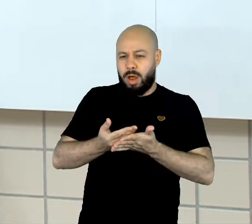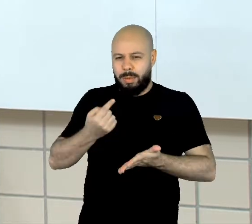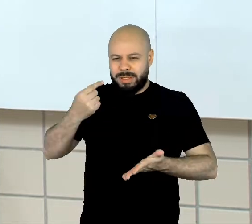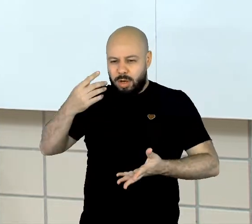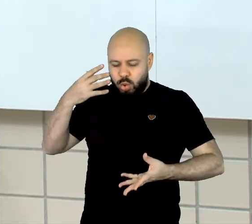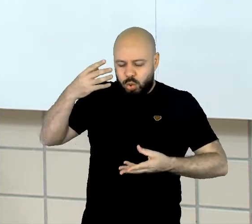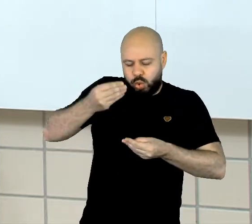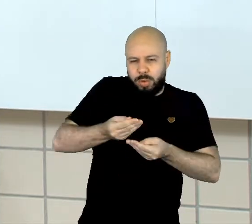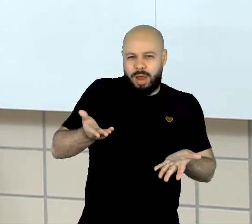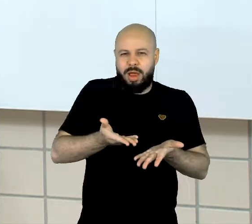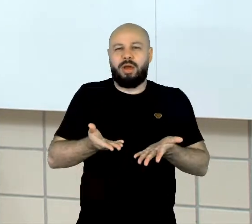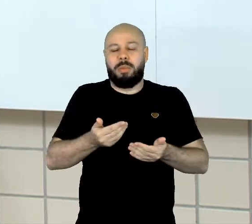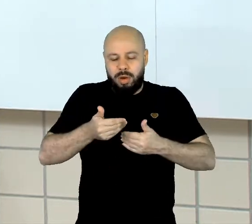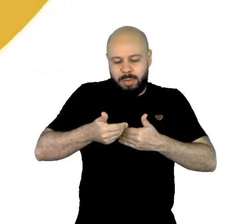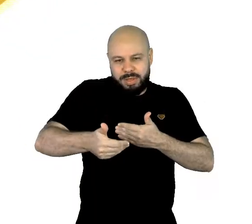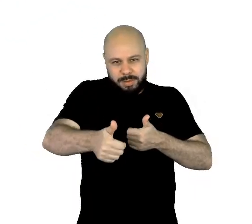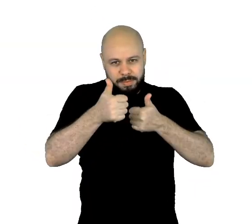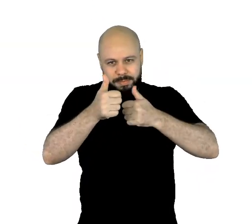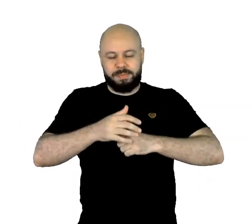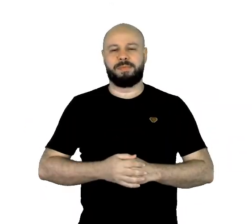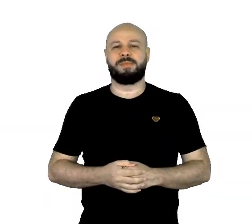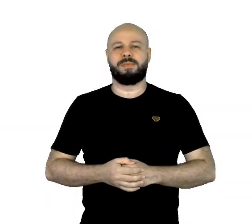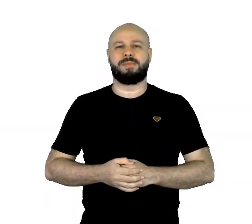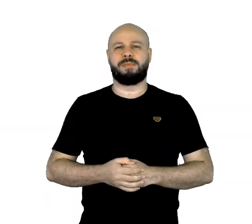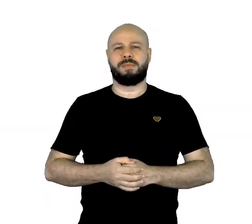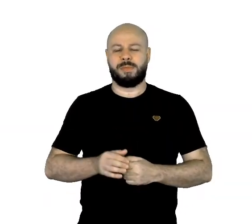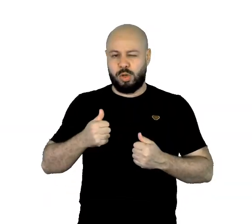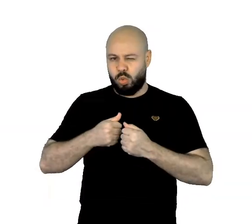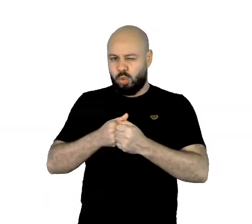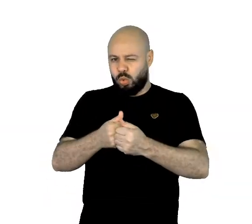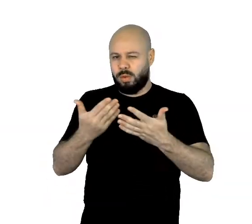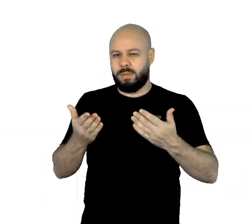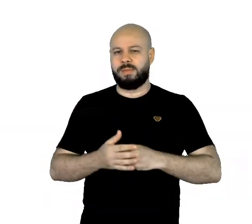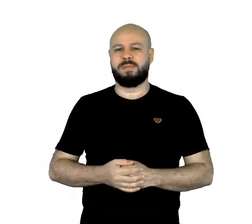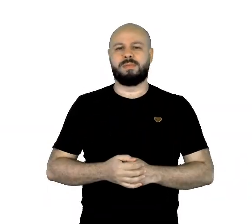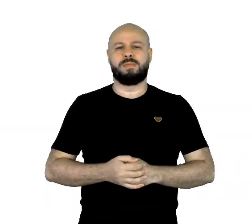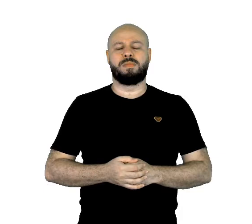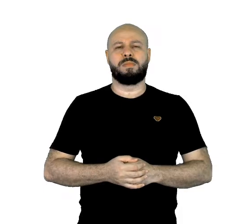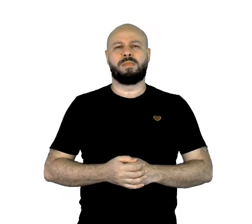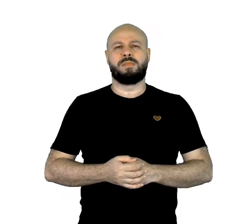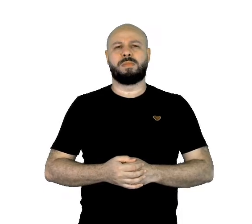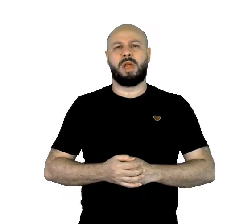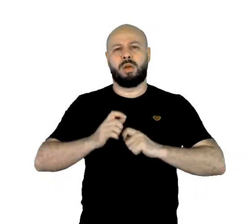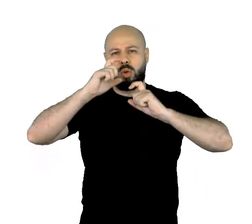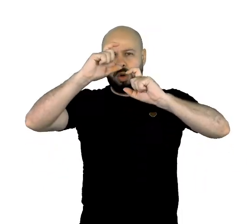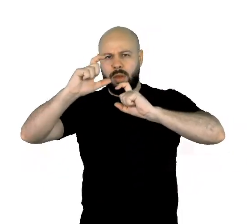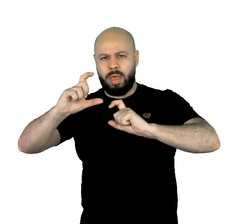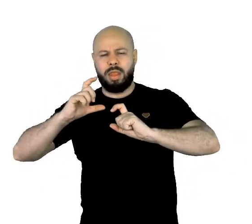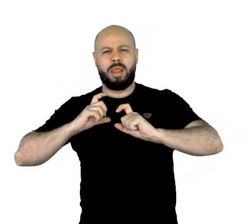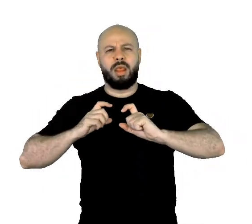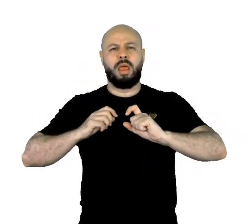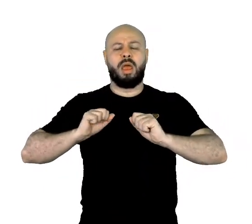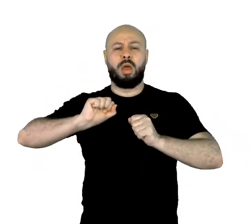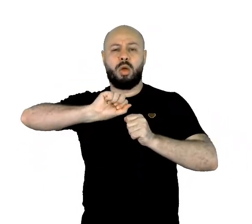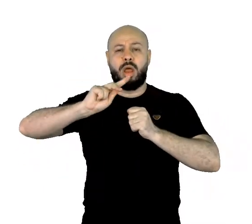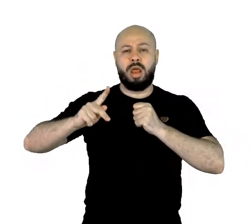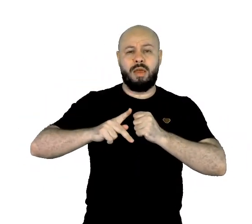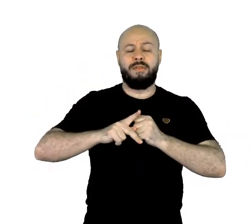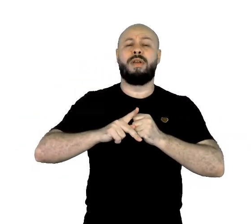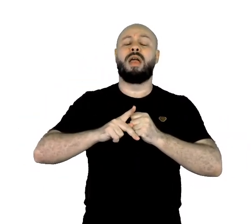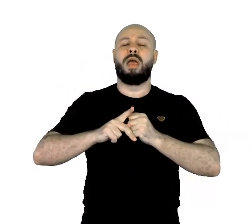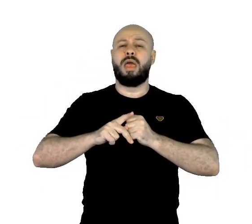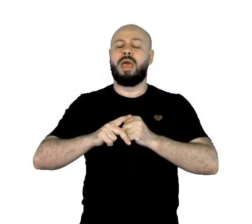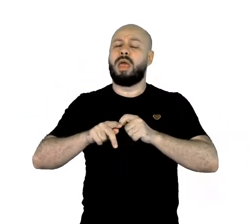poder iniciarmos a aula de hoje. Acompanhe comigo. Nas histórias em quadrinhos, os advérbios, assim como os sinais